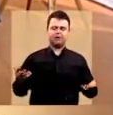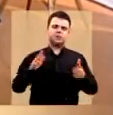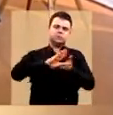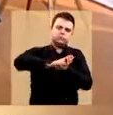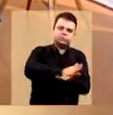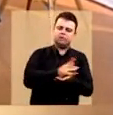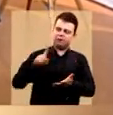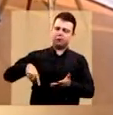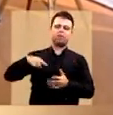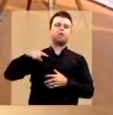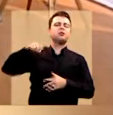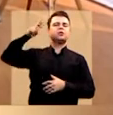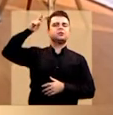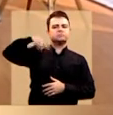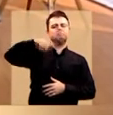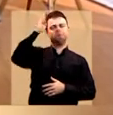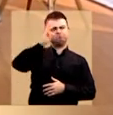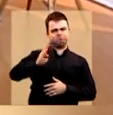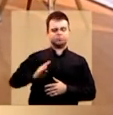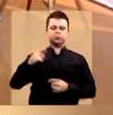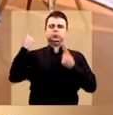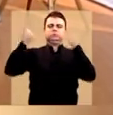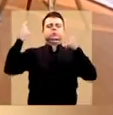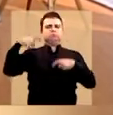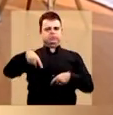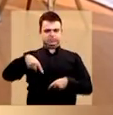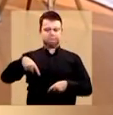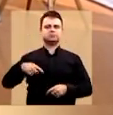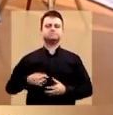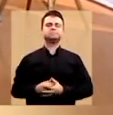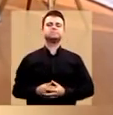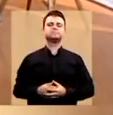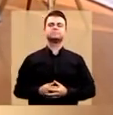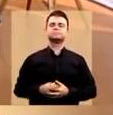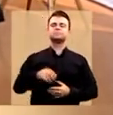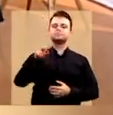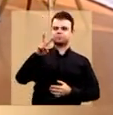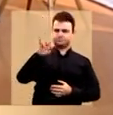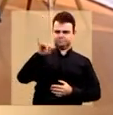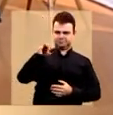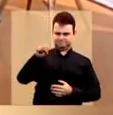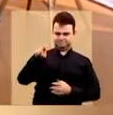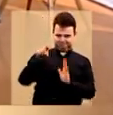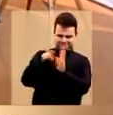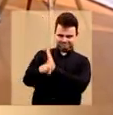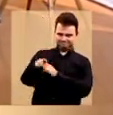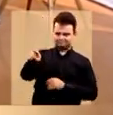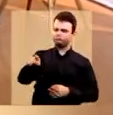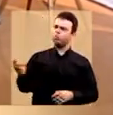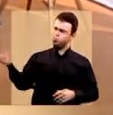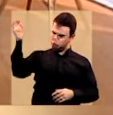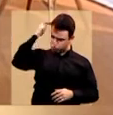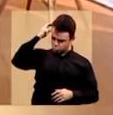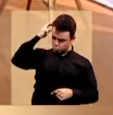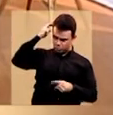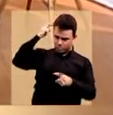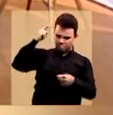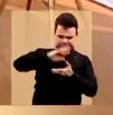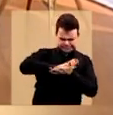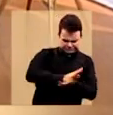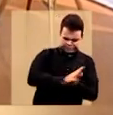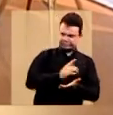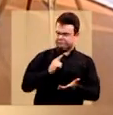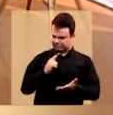ele estrutura a sociedade brasileira. E isso é um ponto bastante preocupante. Vinícius, na questão cultural, você também percebe esse tipo